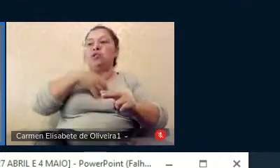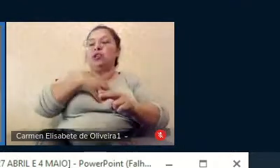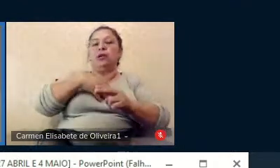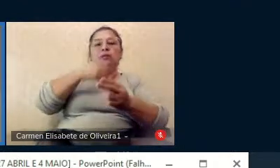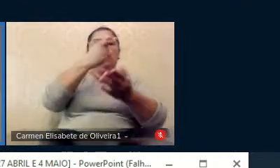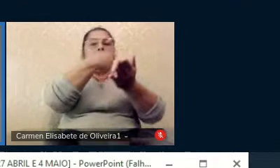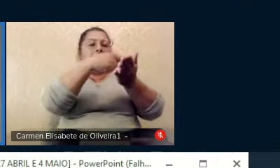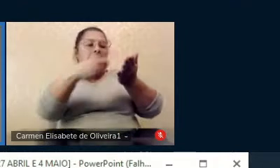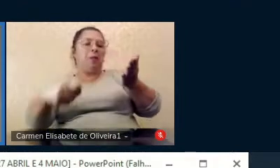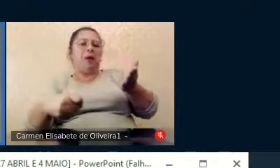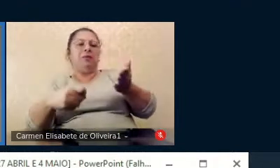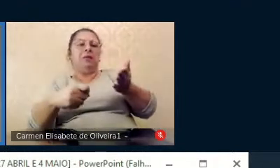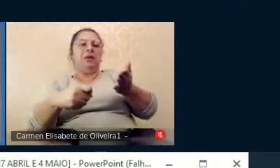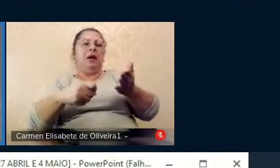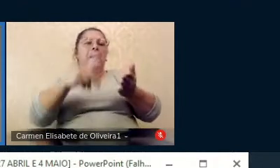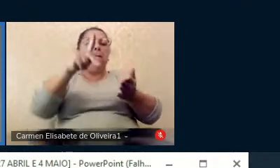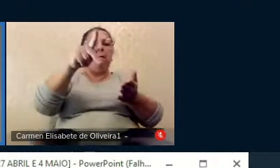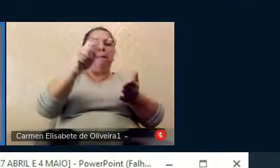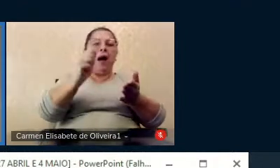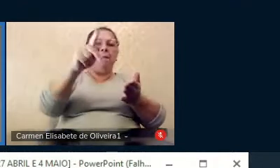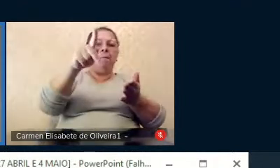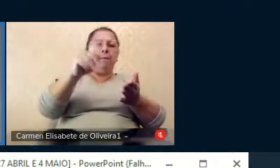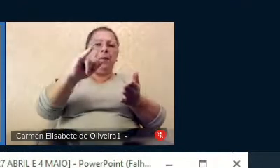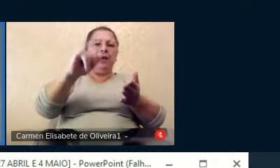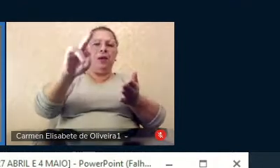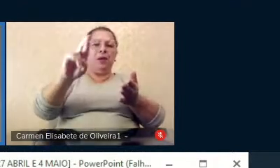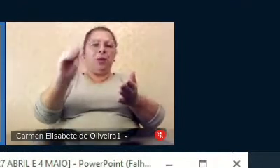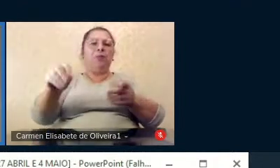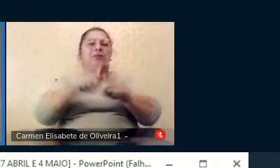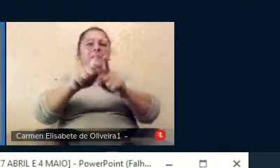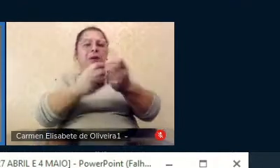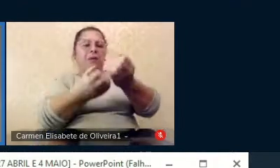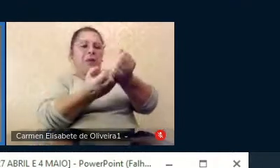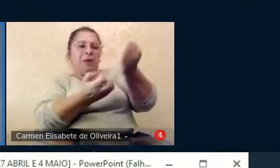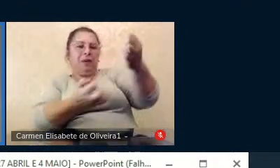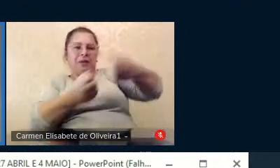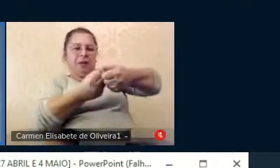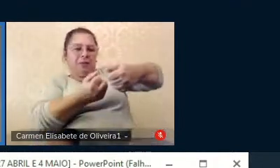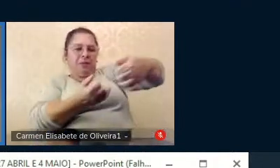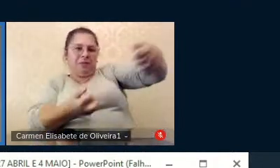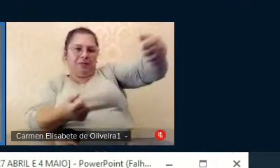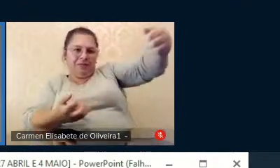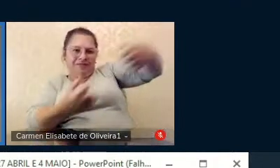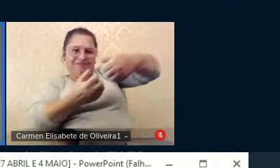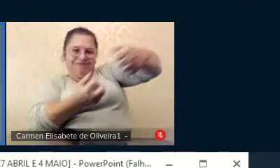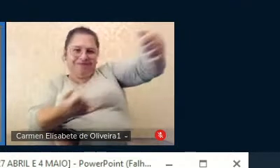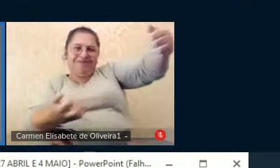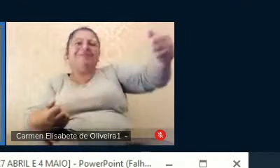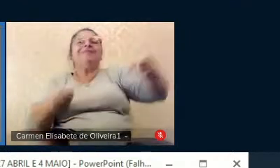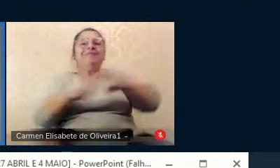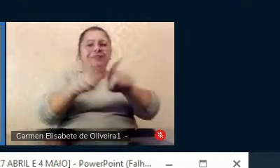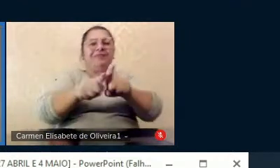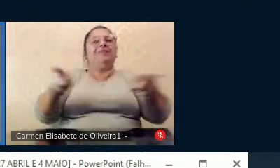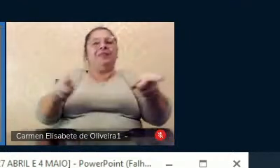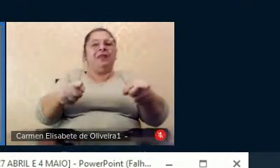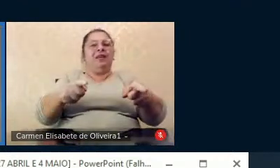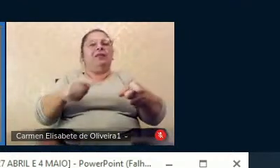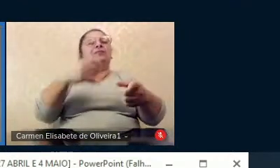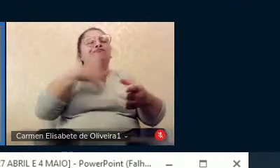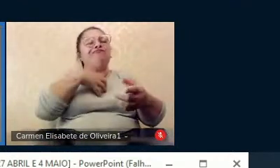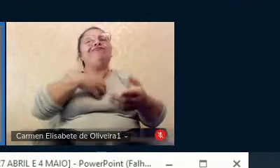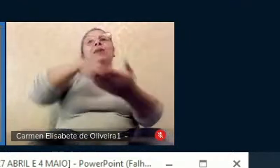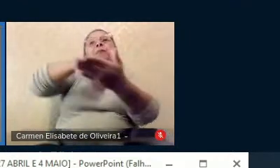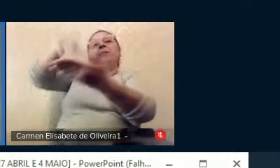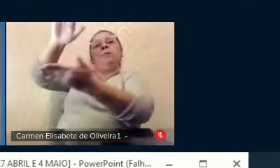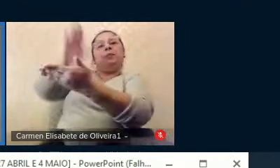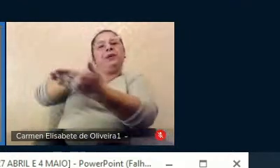pelos pergaminhos, né, como nós vimos por meio das pinturas também, lá nas pinturas rupestres.